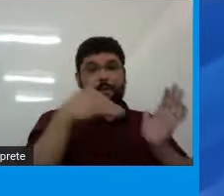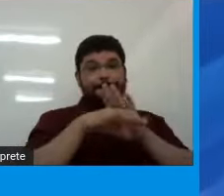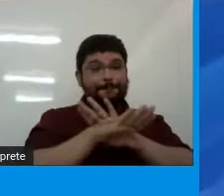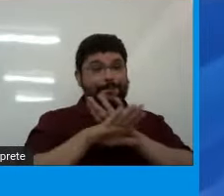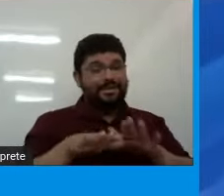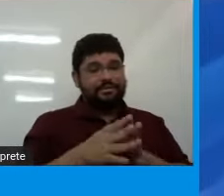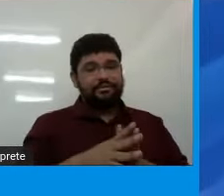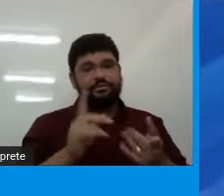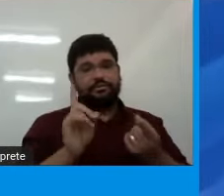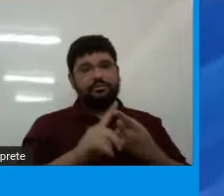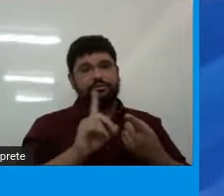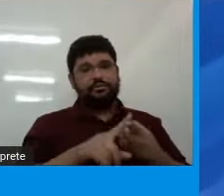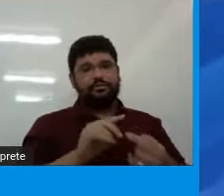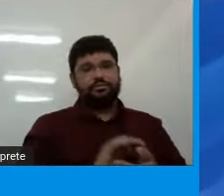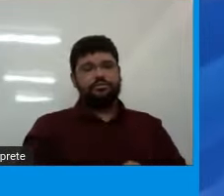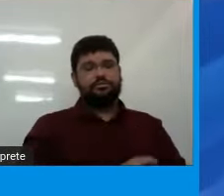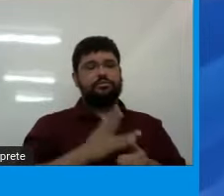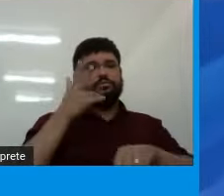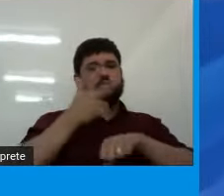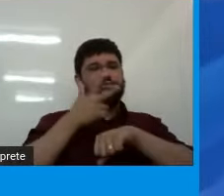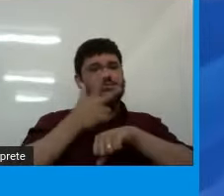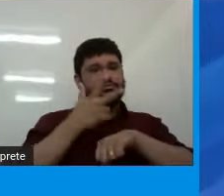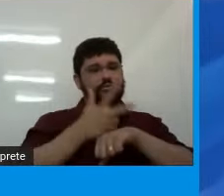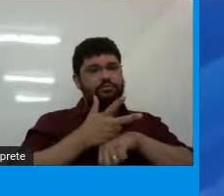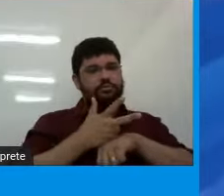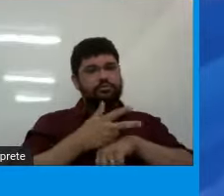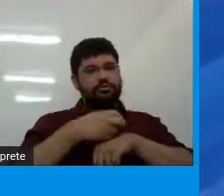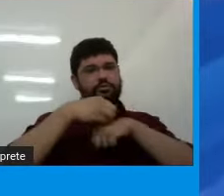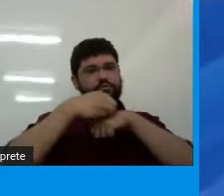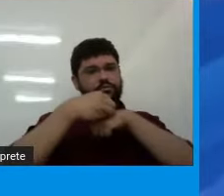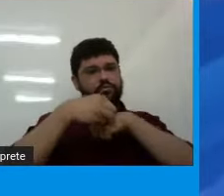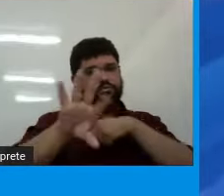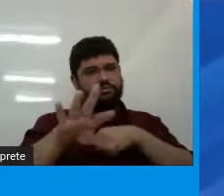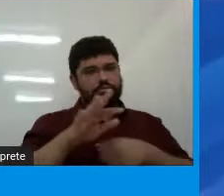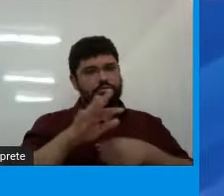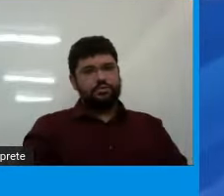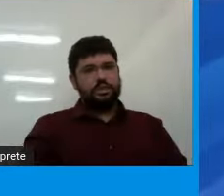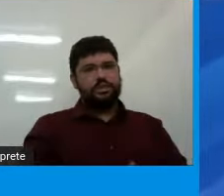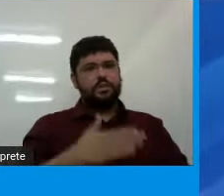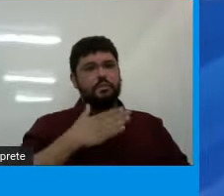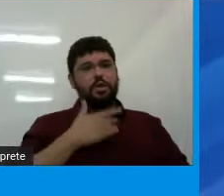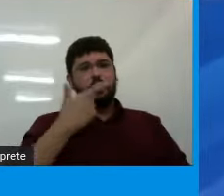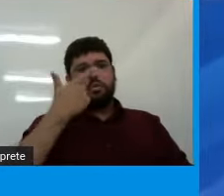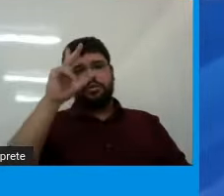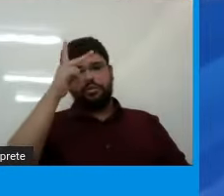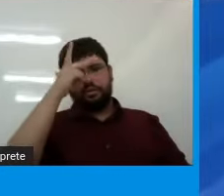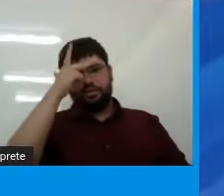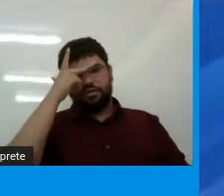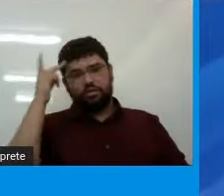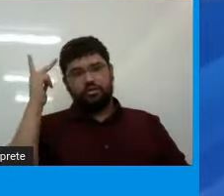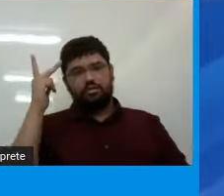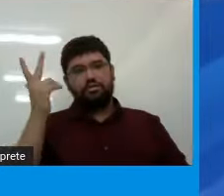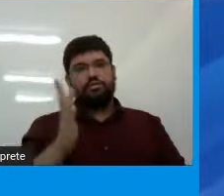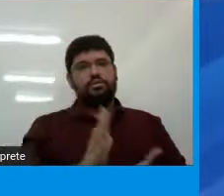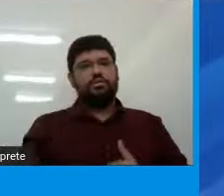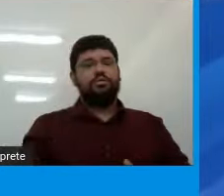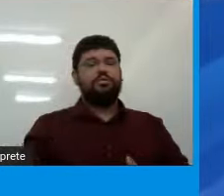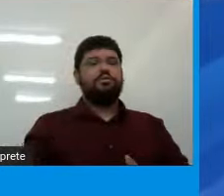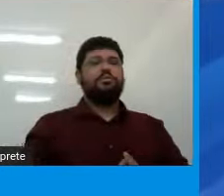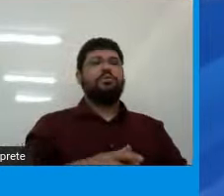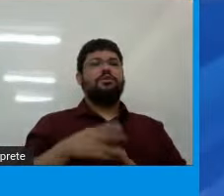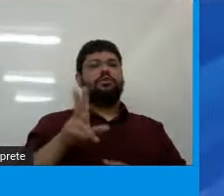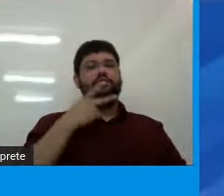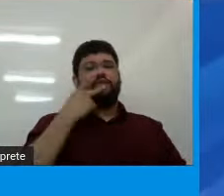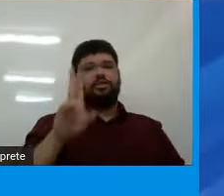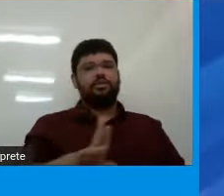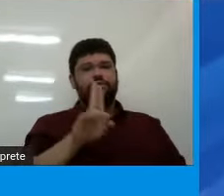e também um vídeo, eu posso disponibilizar, ou seu, ou de alguém que autorizou, sobre a importância da inserção da tecnologia, né,